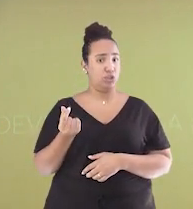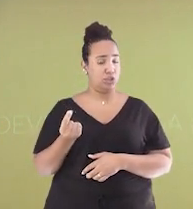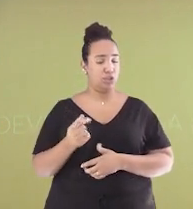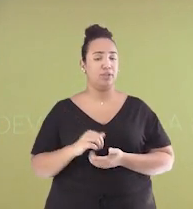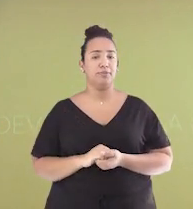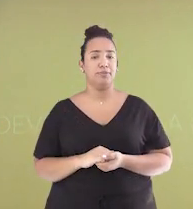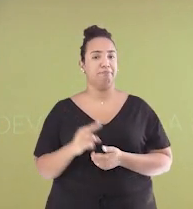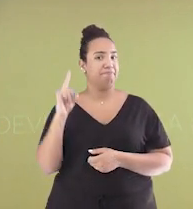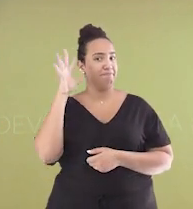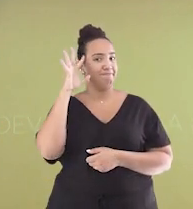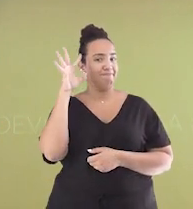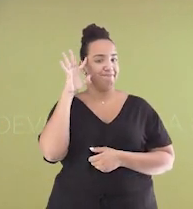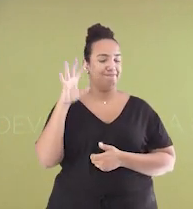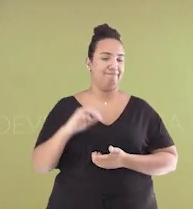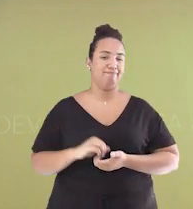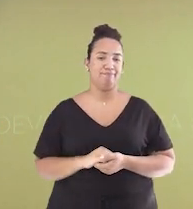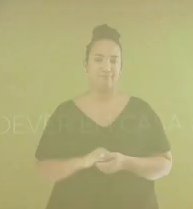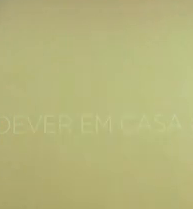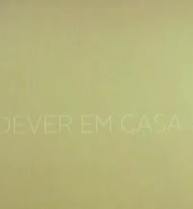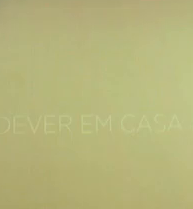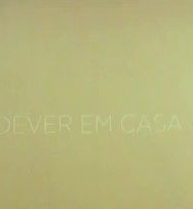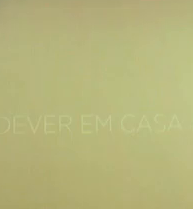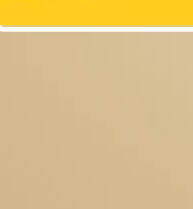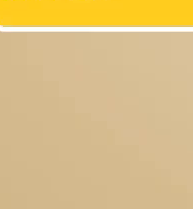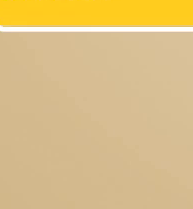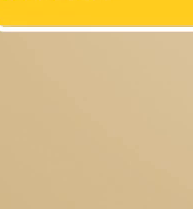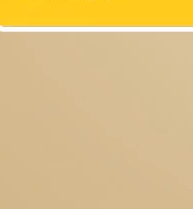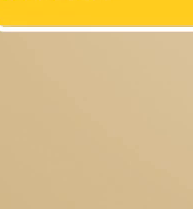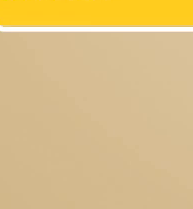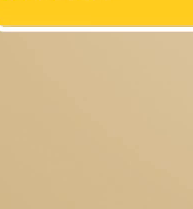muito dinheiro? Pense na resposta.